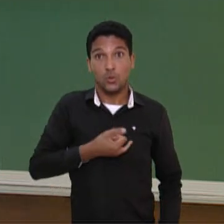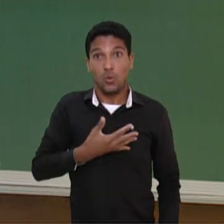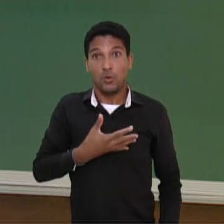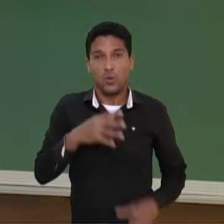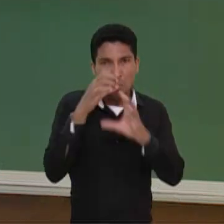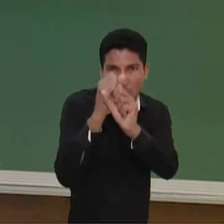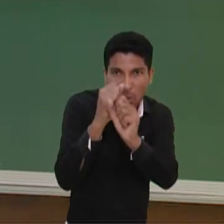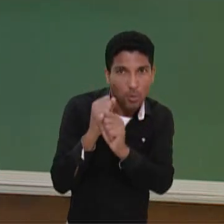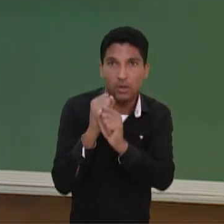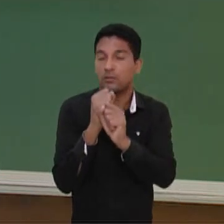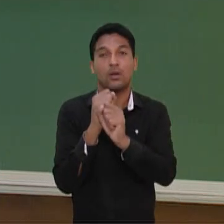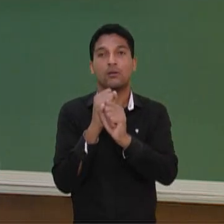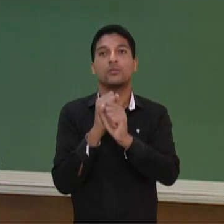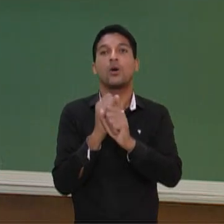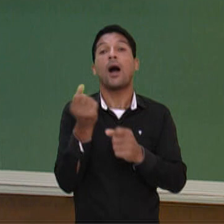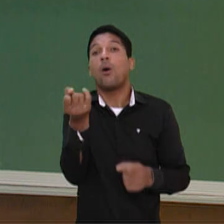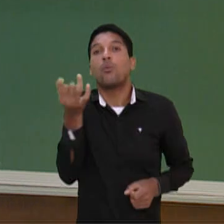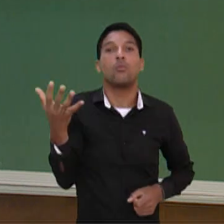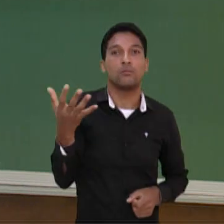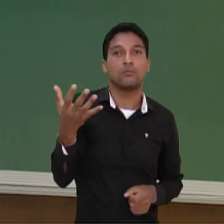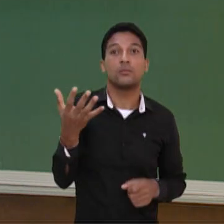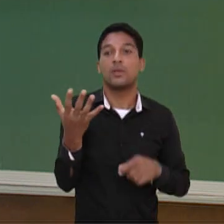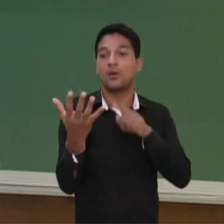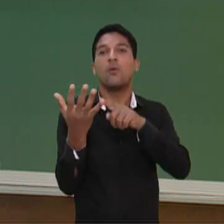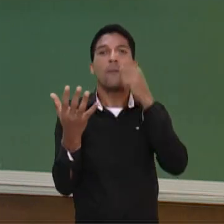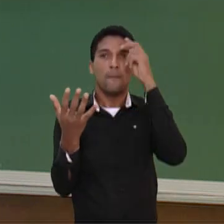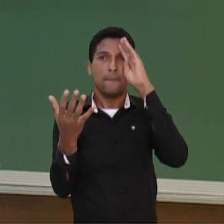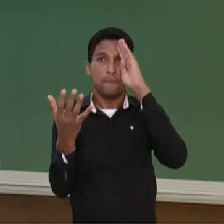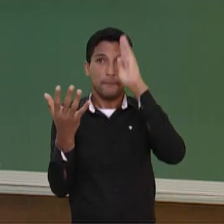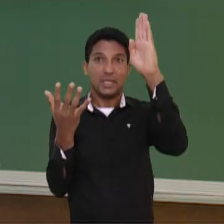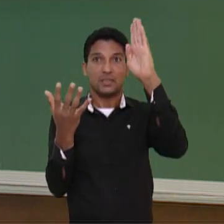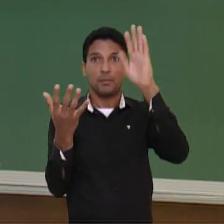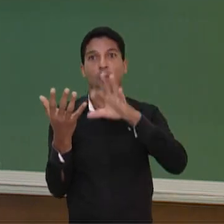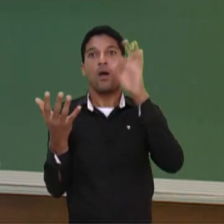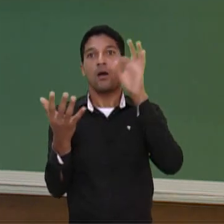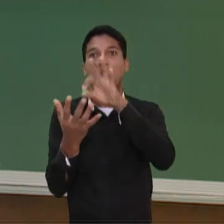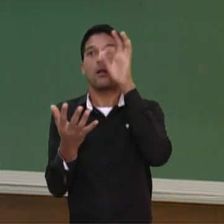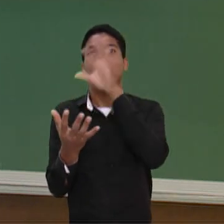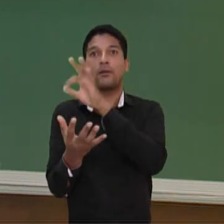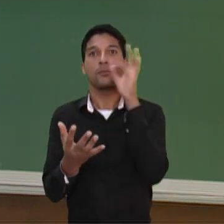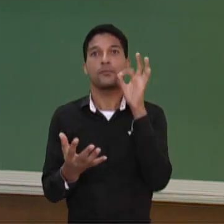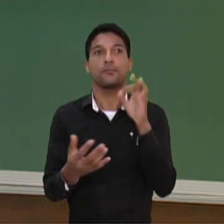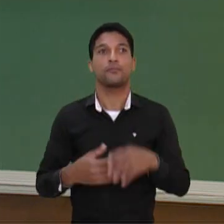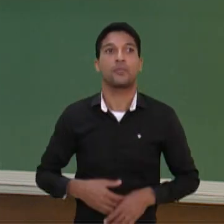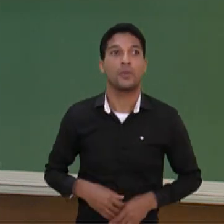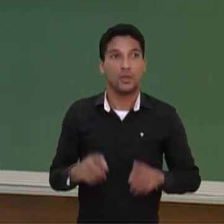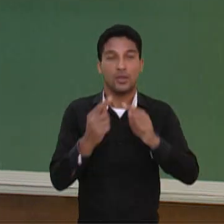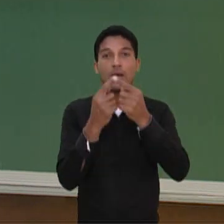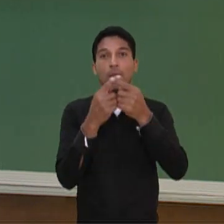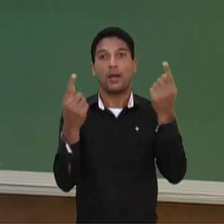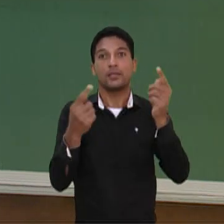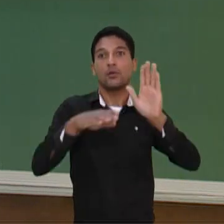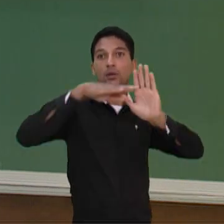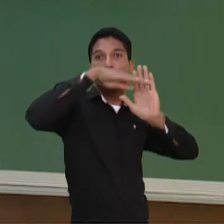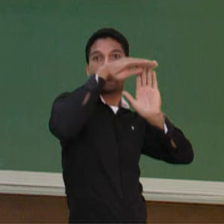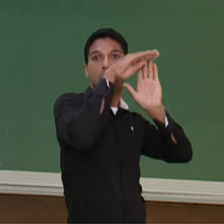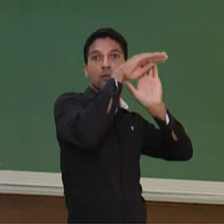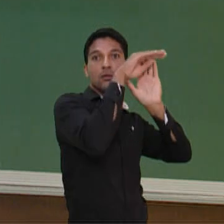os principais, aqueles que vão me orientar. Nesse primeiro momento, o que eu vou deixar para vocês, né? Roteiro para